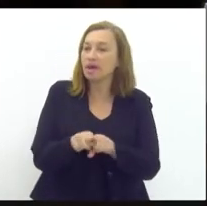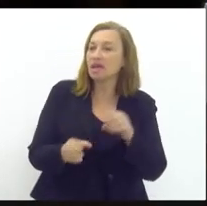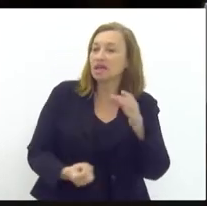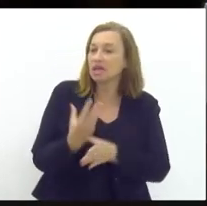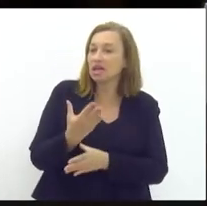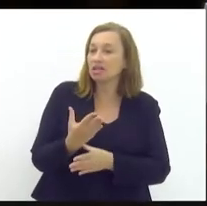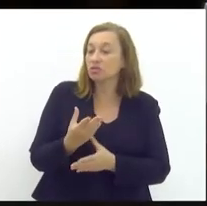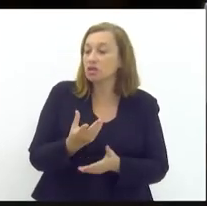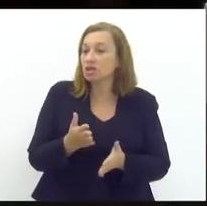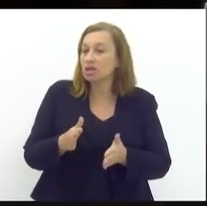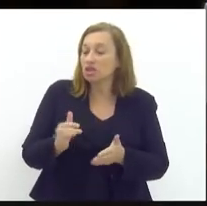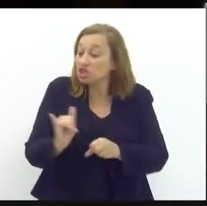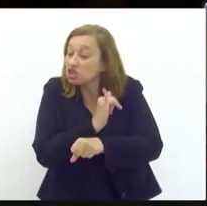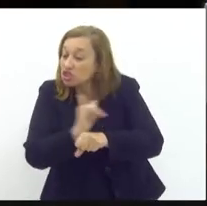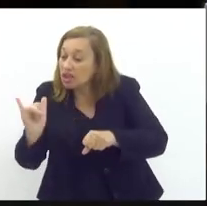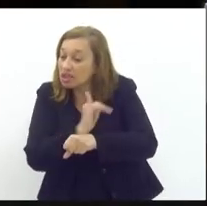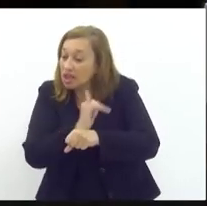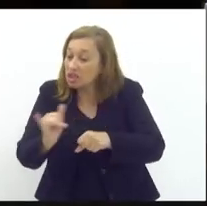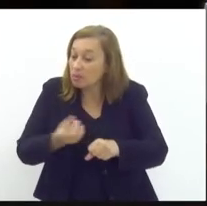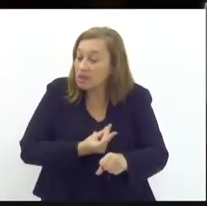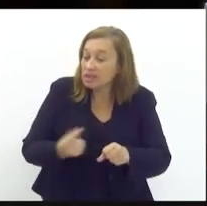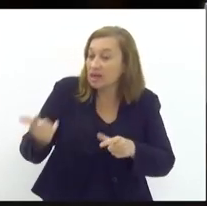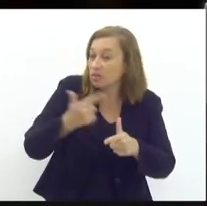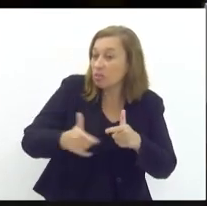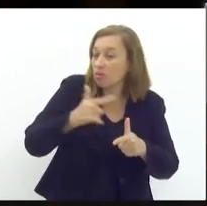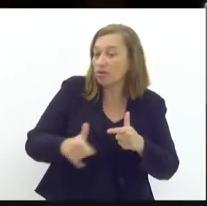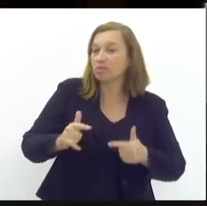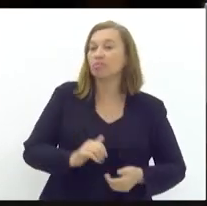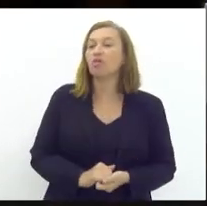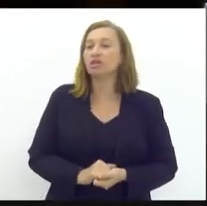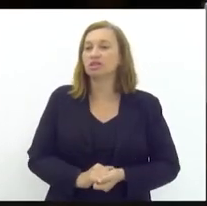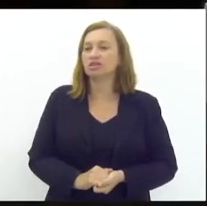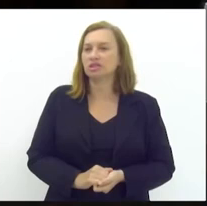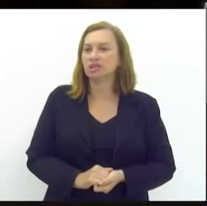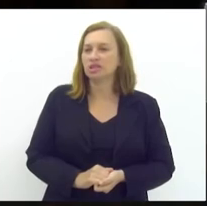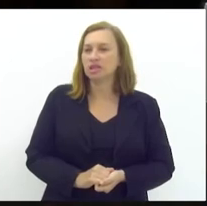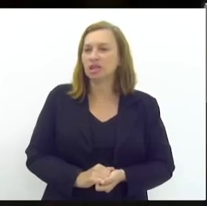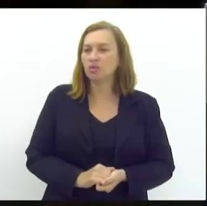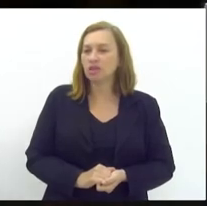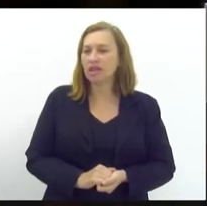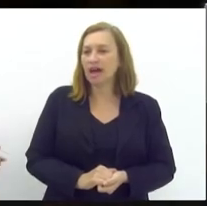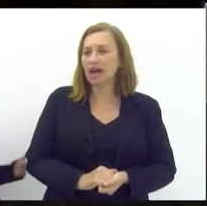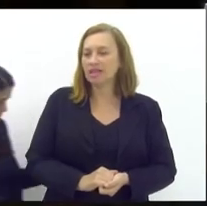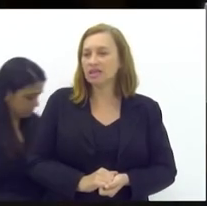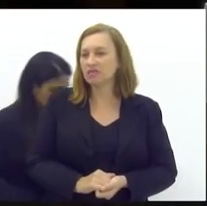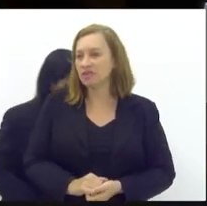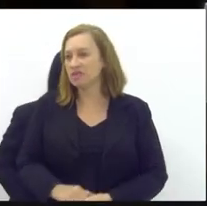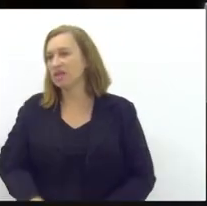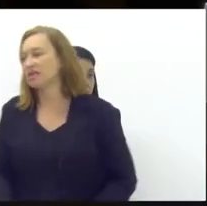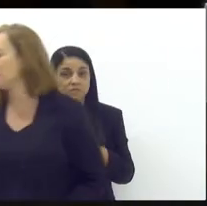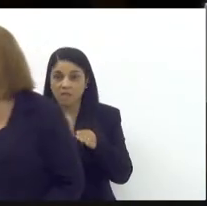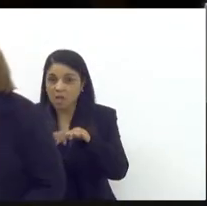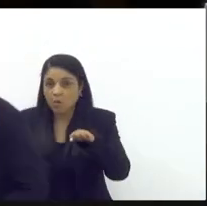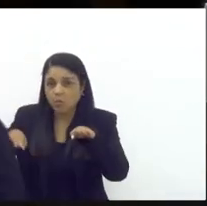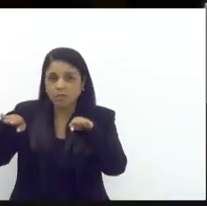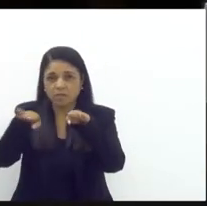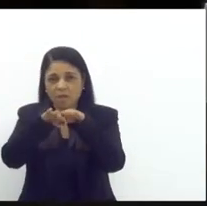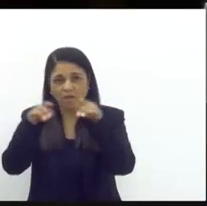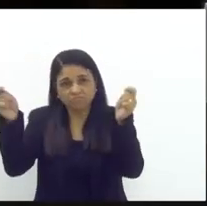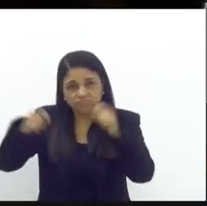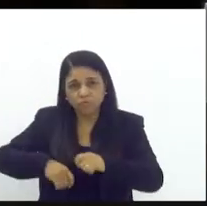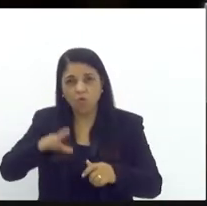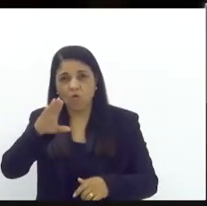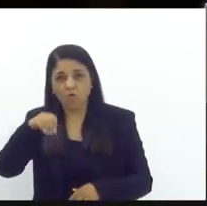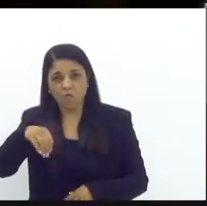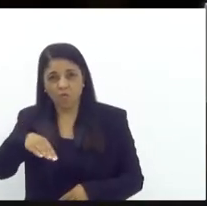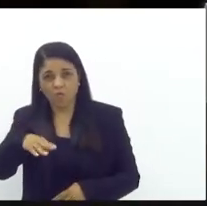saídas para alguns problemas que tinham em termos de Equidade ou em termos de eficiência então buscou-se piscofins fazer